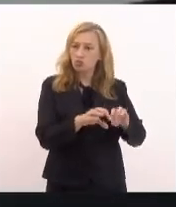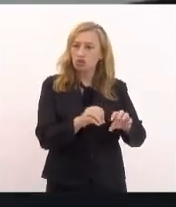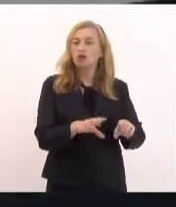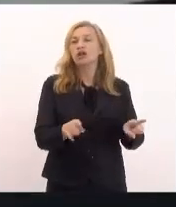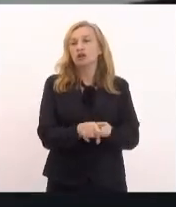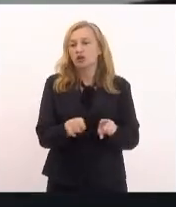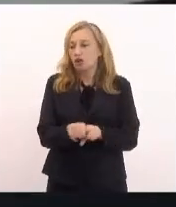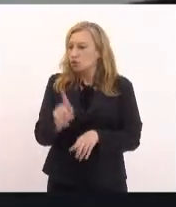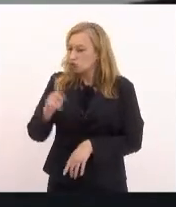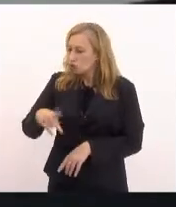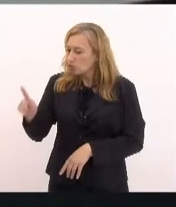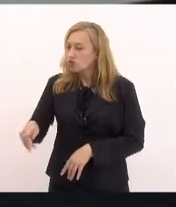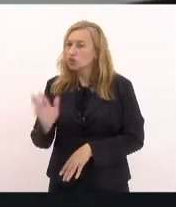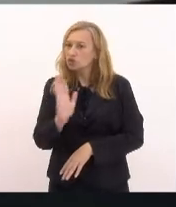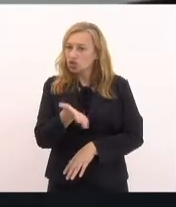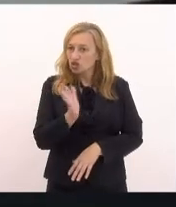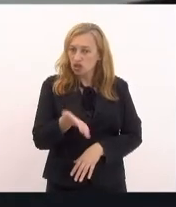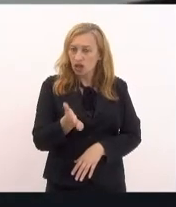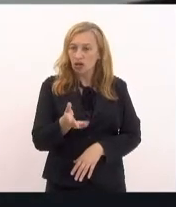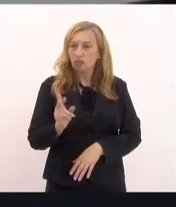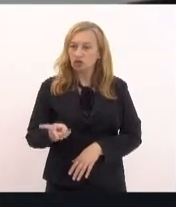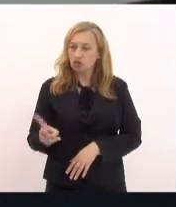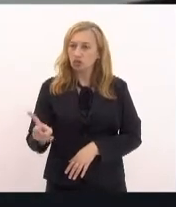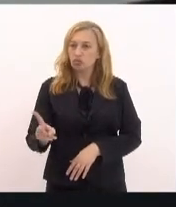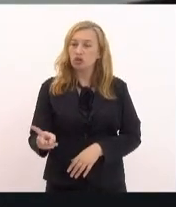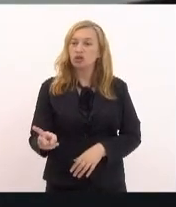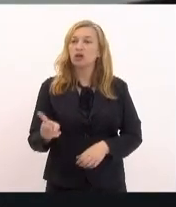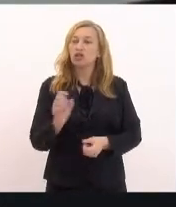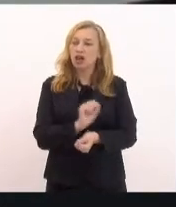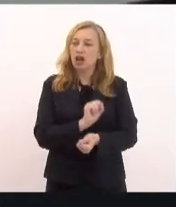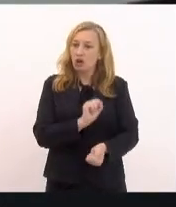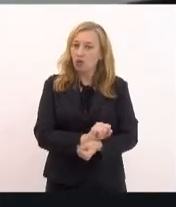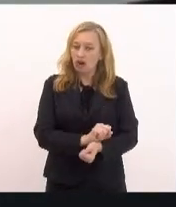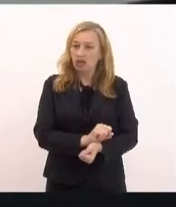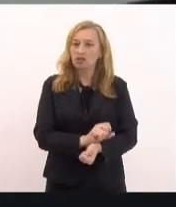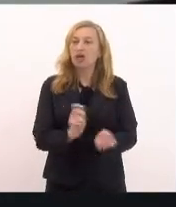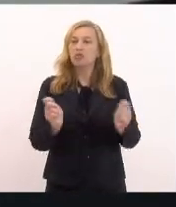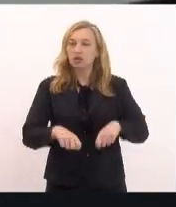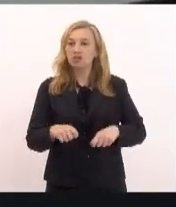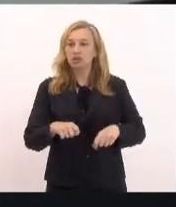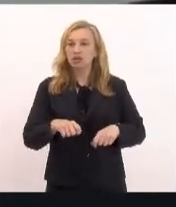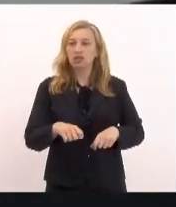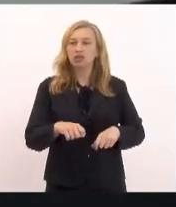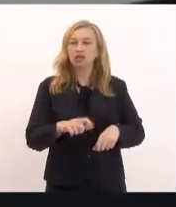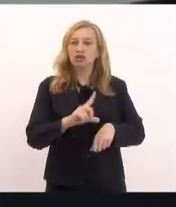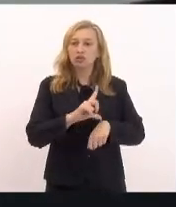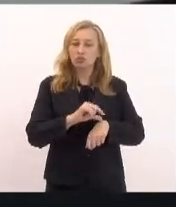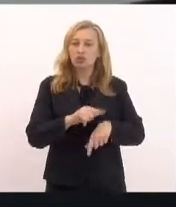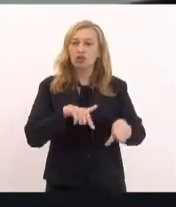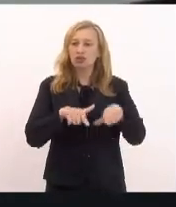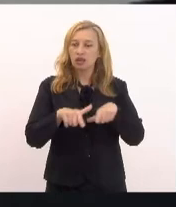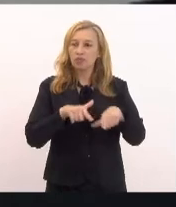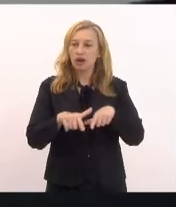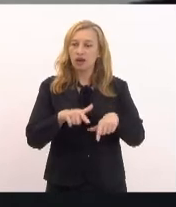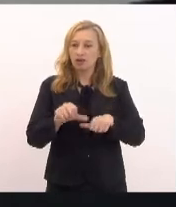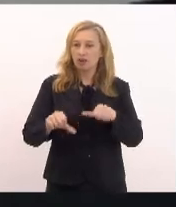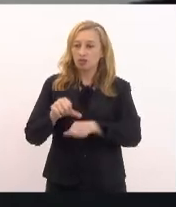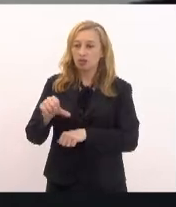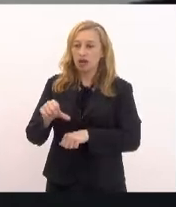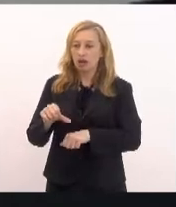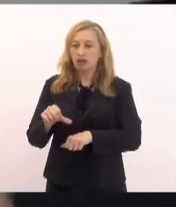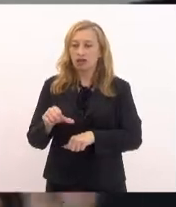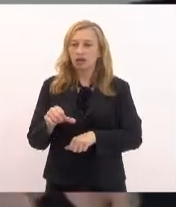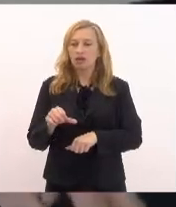que já estão no serviço público estadual e aguardam a possibilidade, nos marcos da lei, de migrar sua carga horária de 16 para 30 horas.